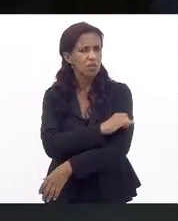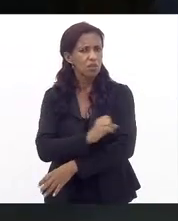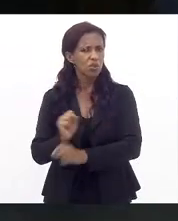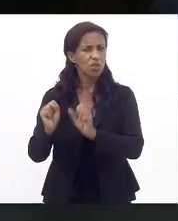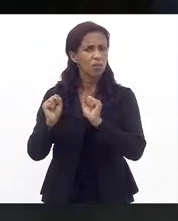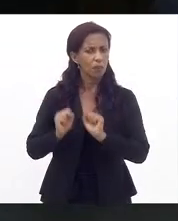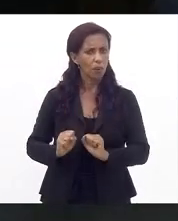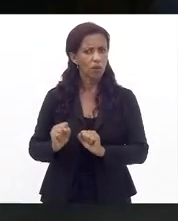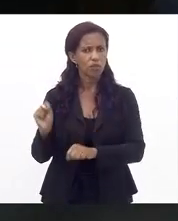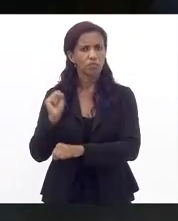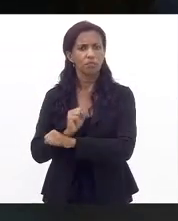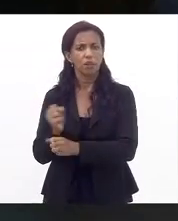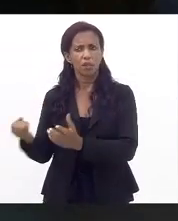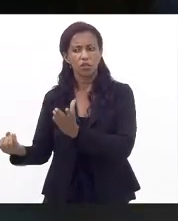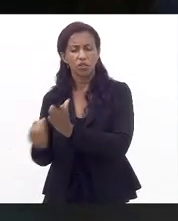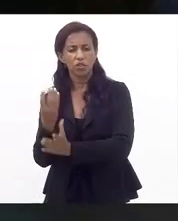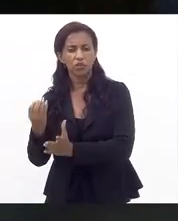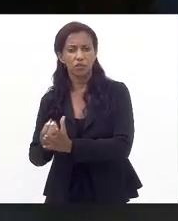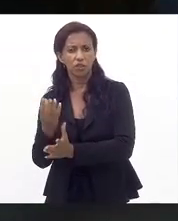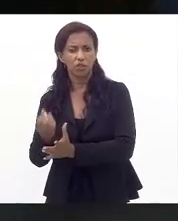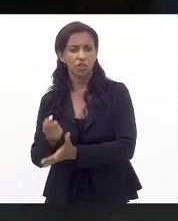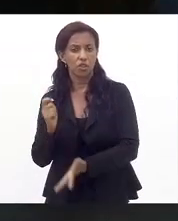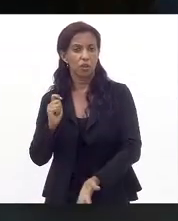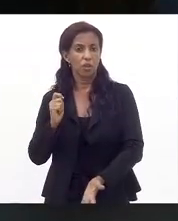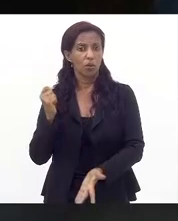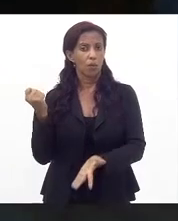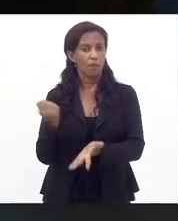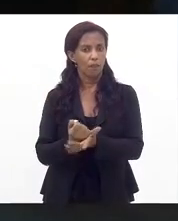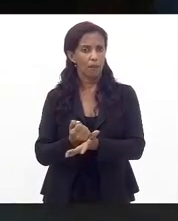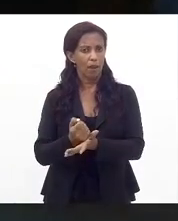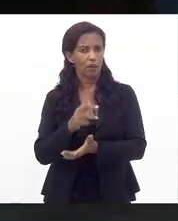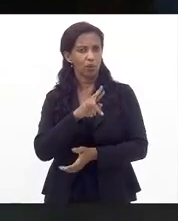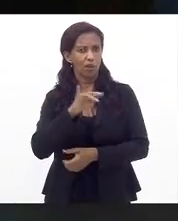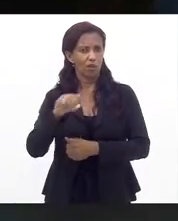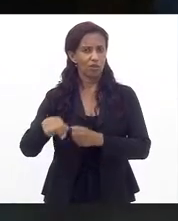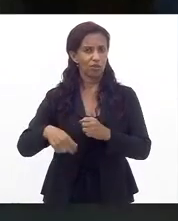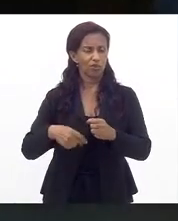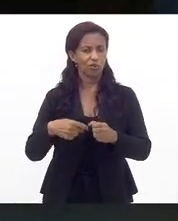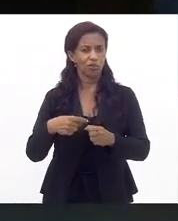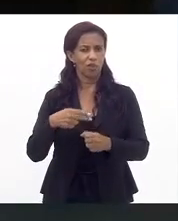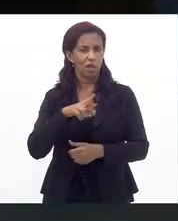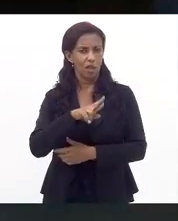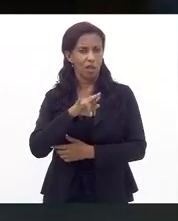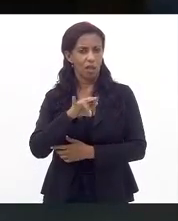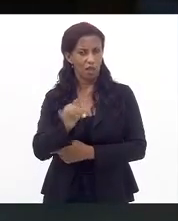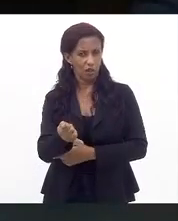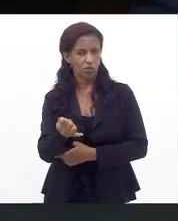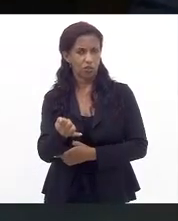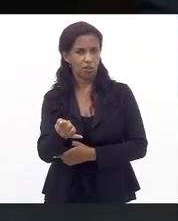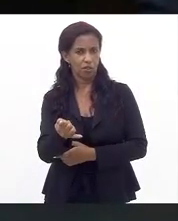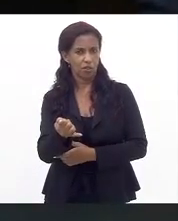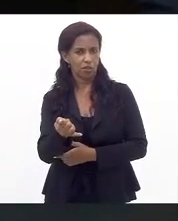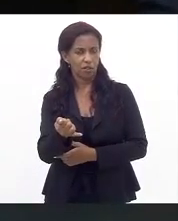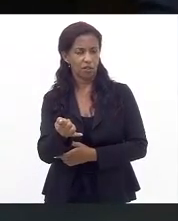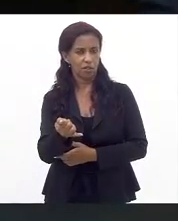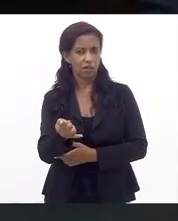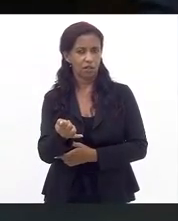deixar de investir no pacto RJ quase 20 milhões de reais e infraestrutura eo